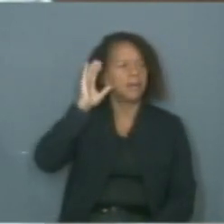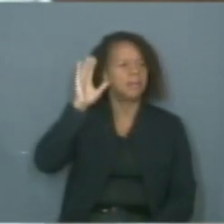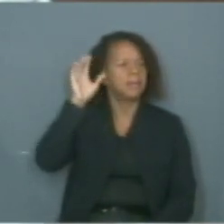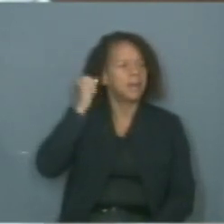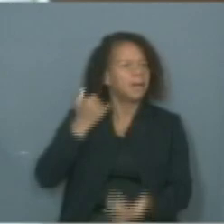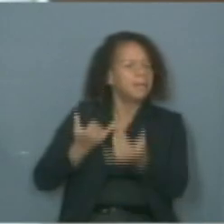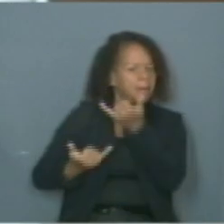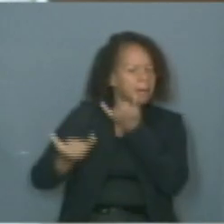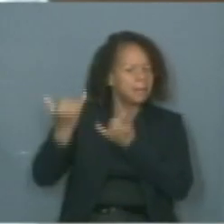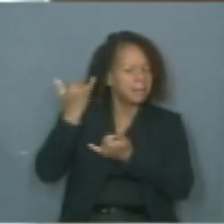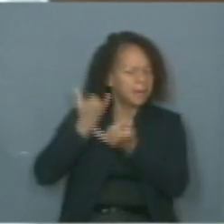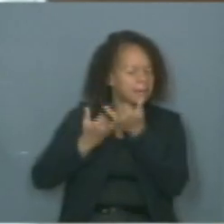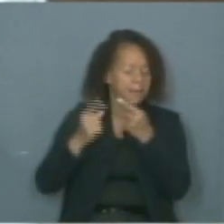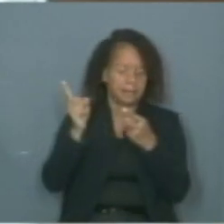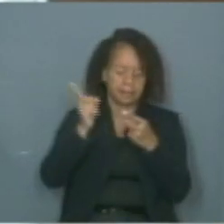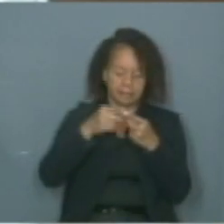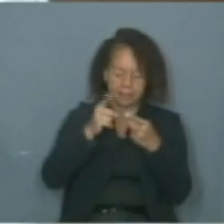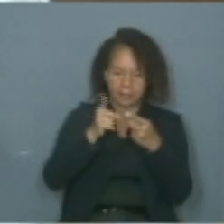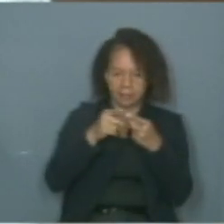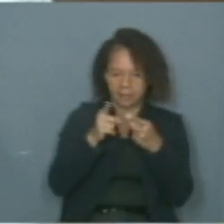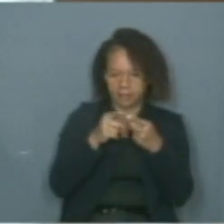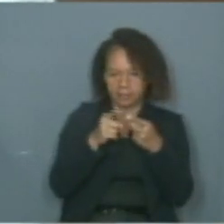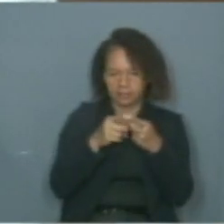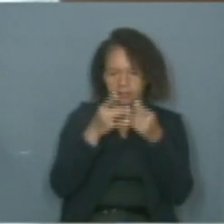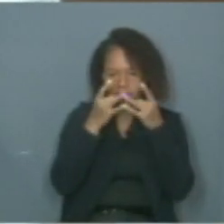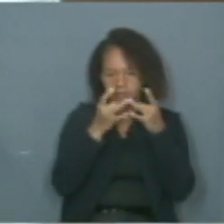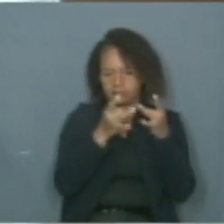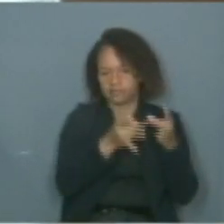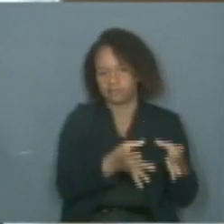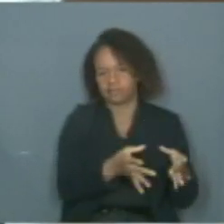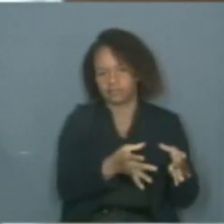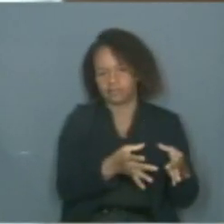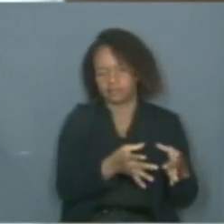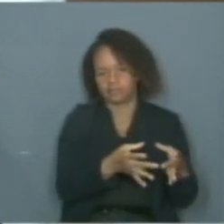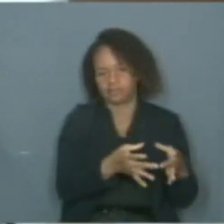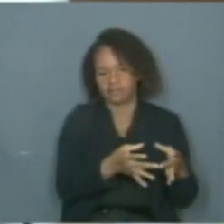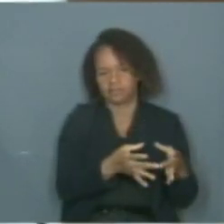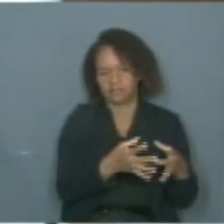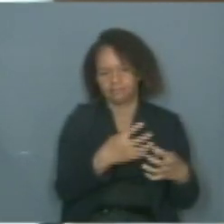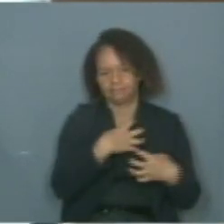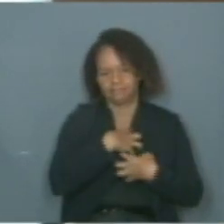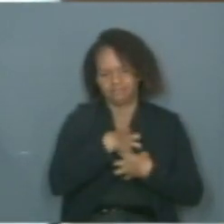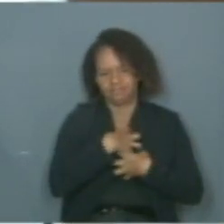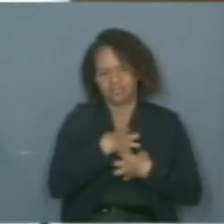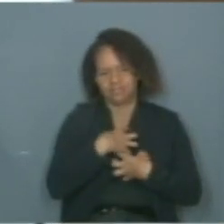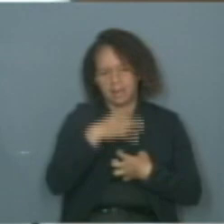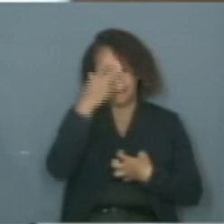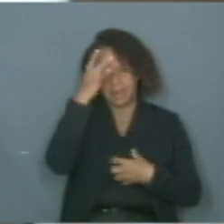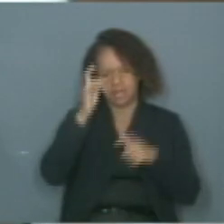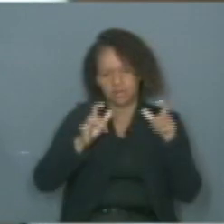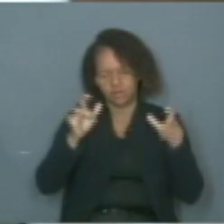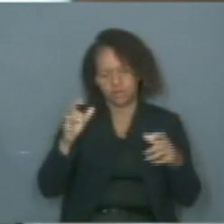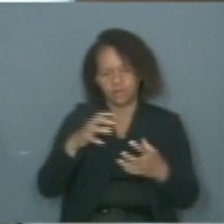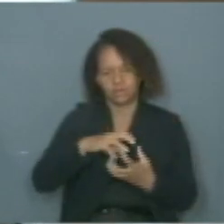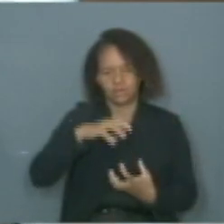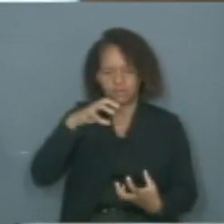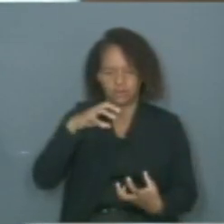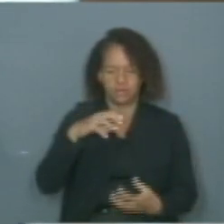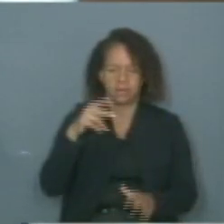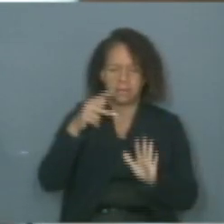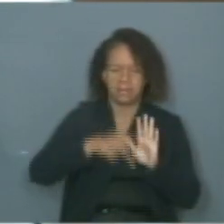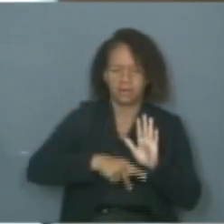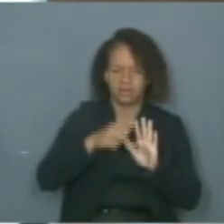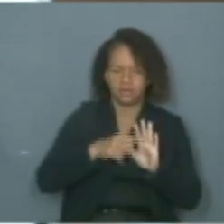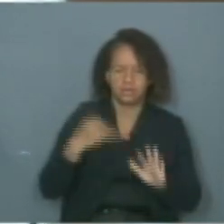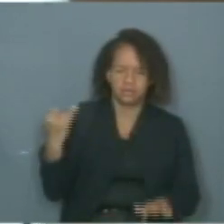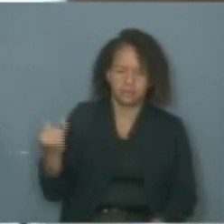primeiro, ele versa sobre o abandono afetivo de pessoas idosas. Esse é um projeto que tem